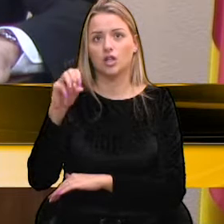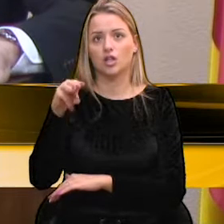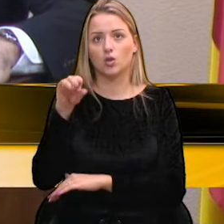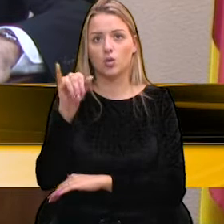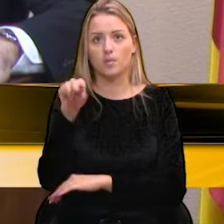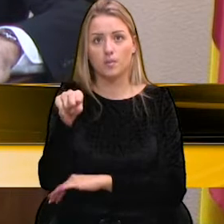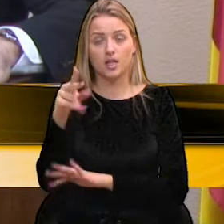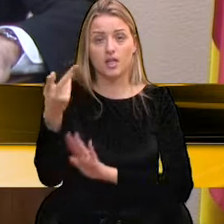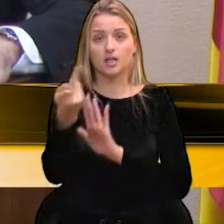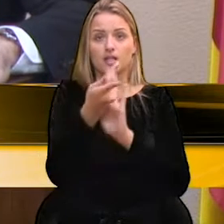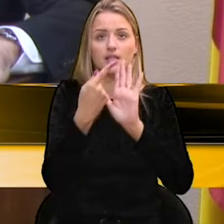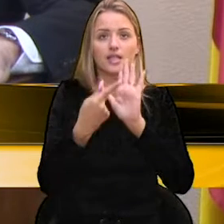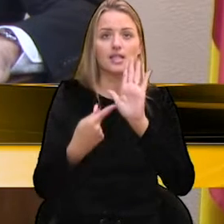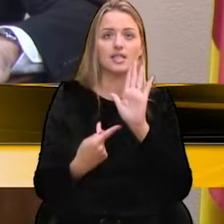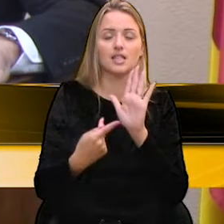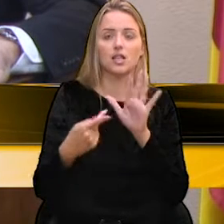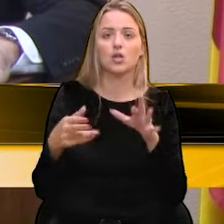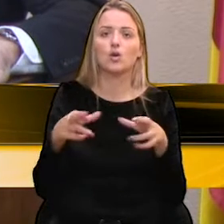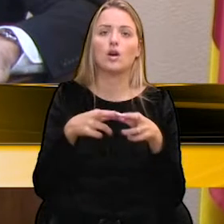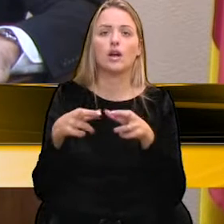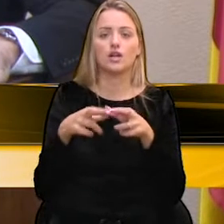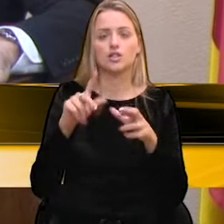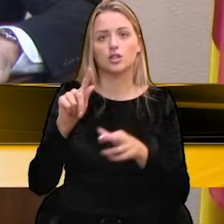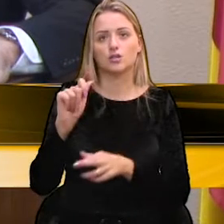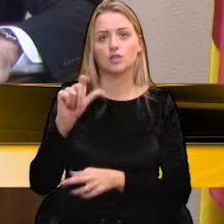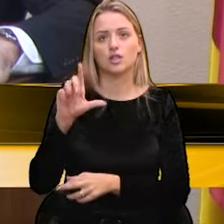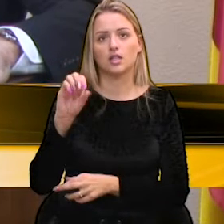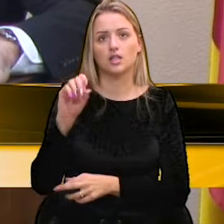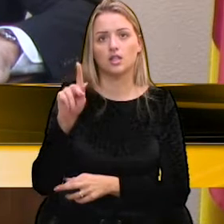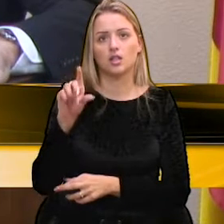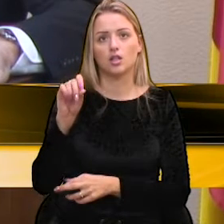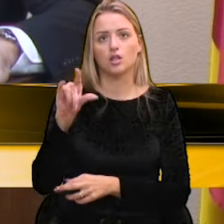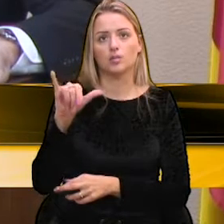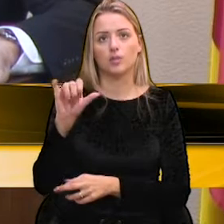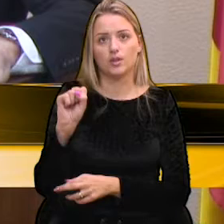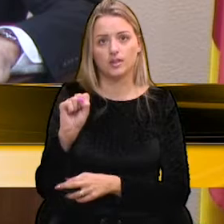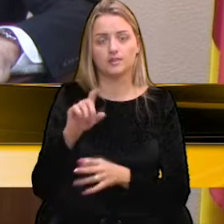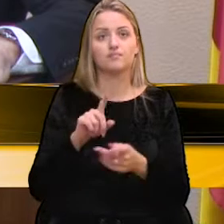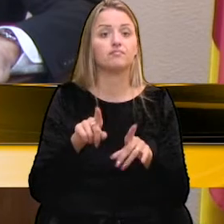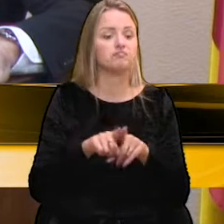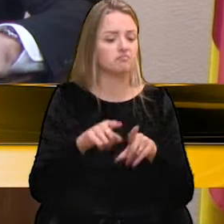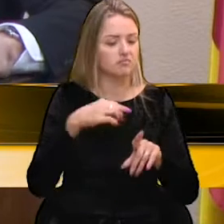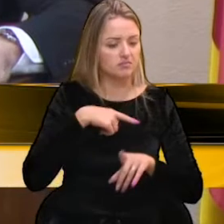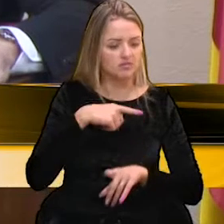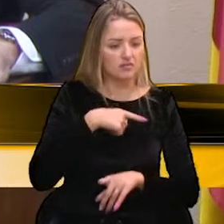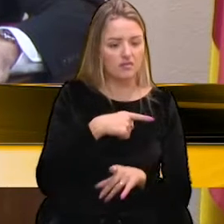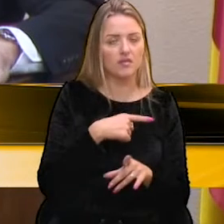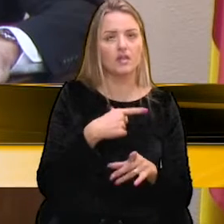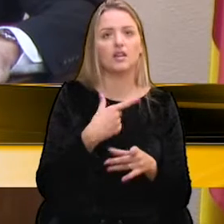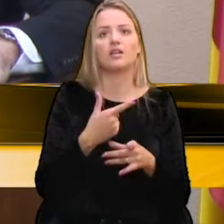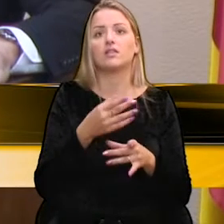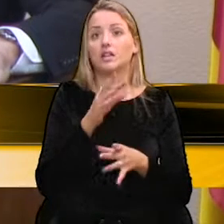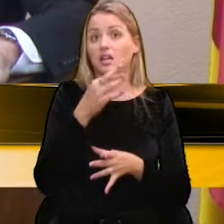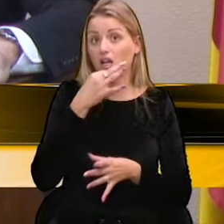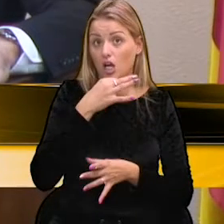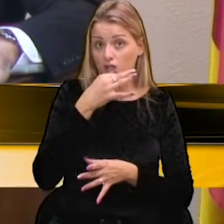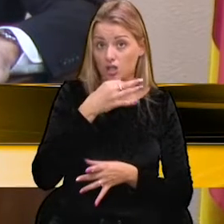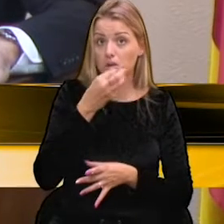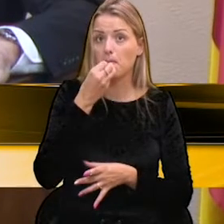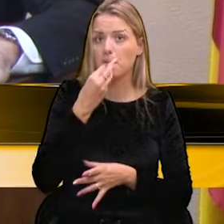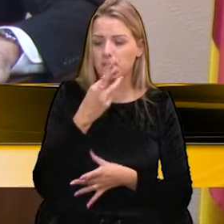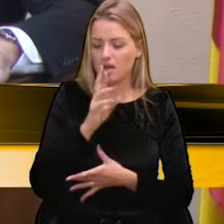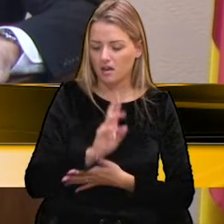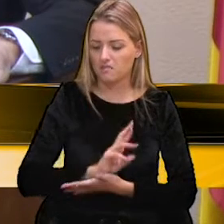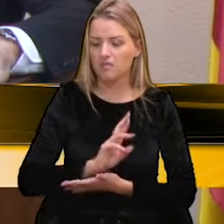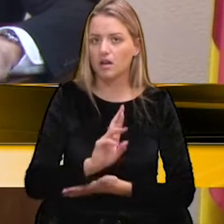de Galópolis. Então foi um momento muito importante, fomos muito bem recebidos, Caxias do Sul está muito bem nesse